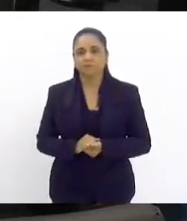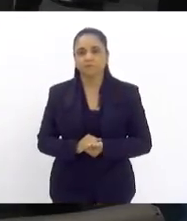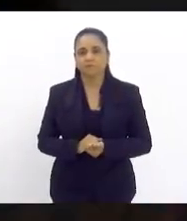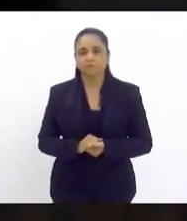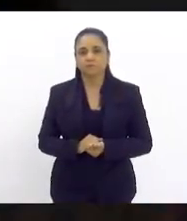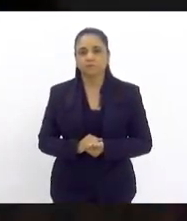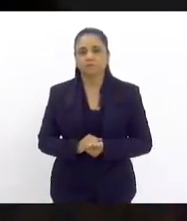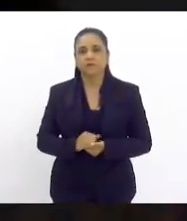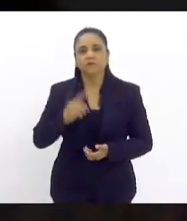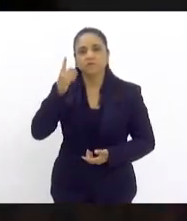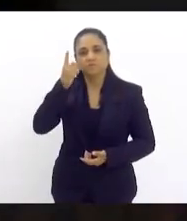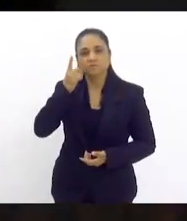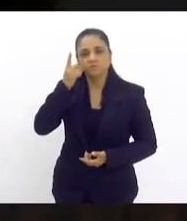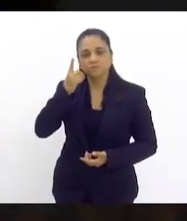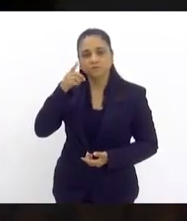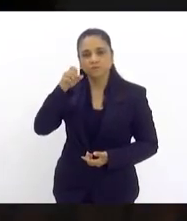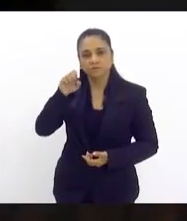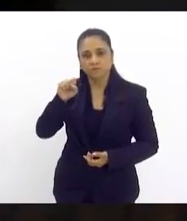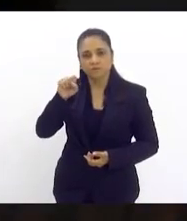Doutor Serginho.